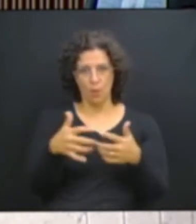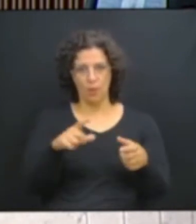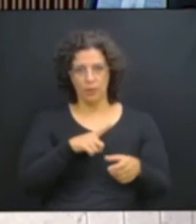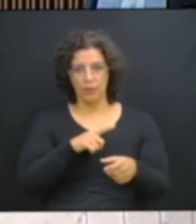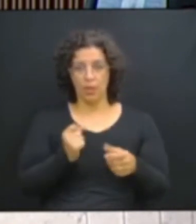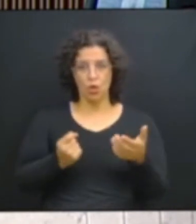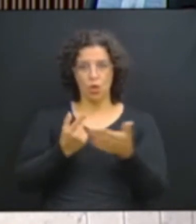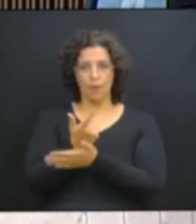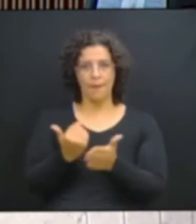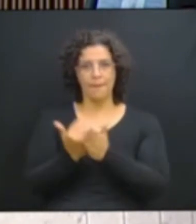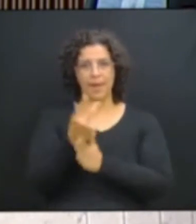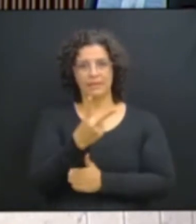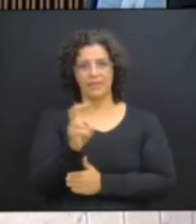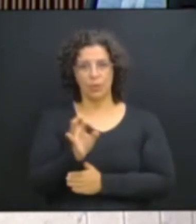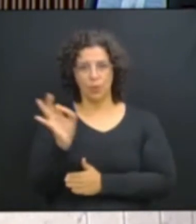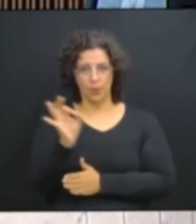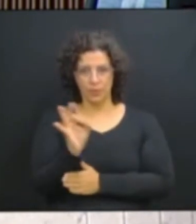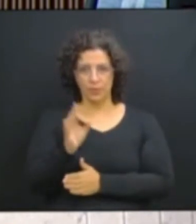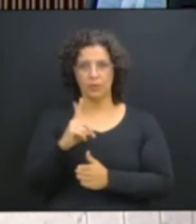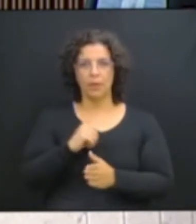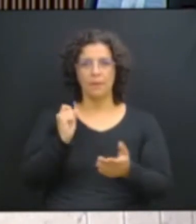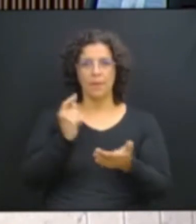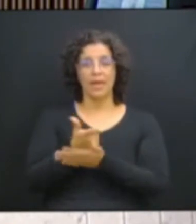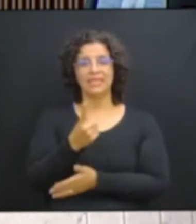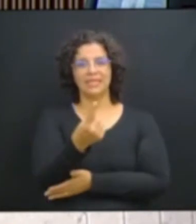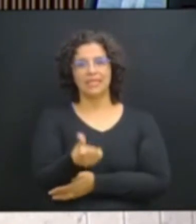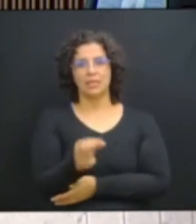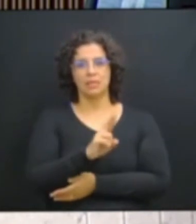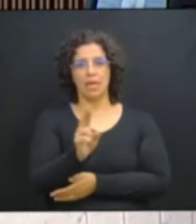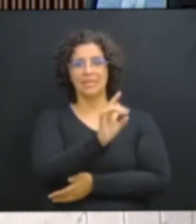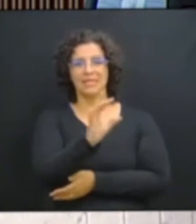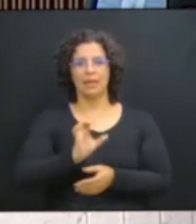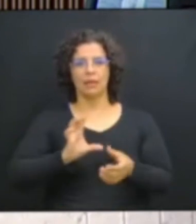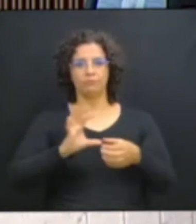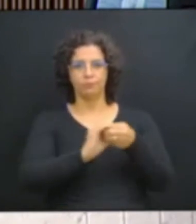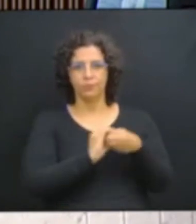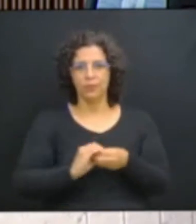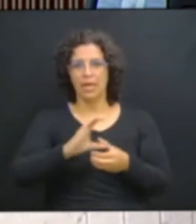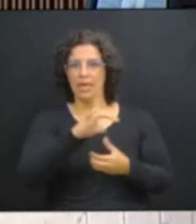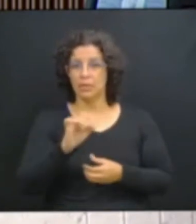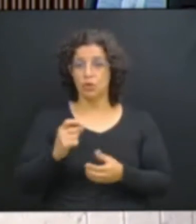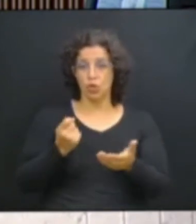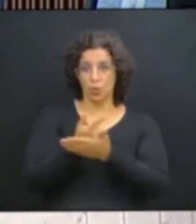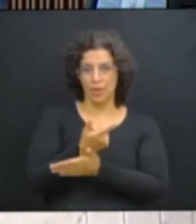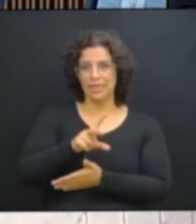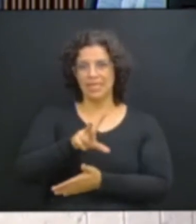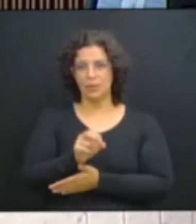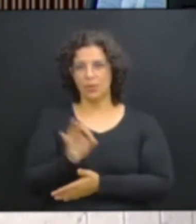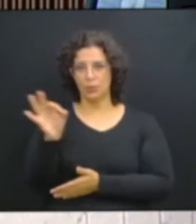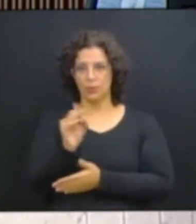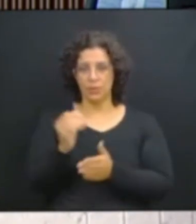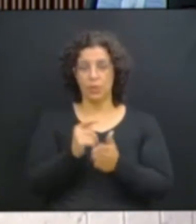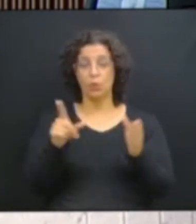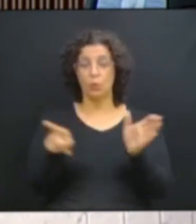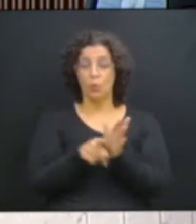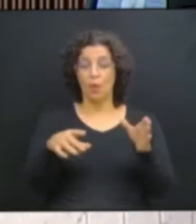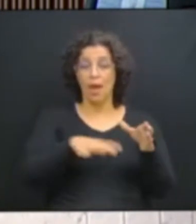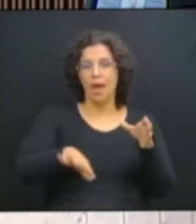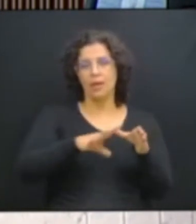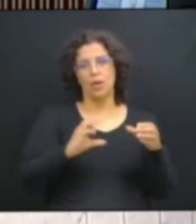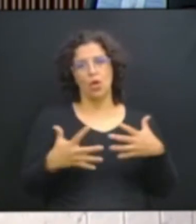quem comprar mais de 25% tem que pagar R$ 16,00 cada ação. E se for comprar 50% do patrimônio da Copel